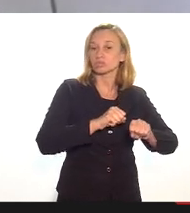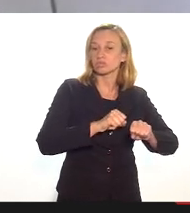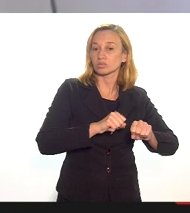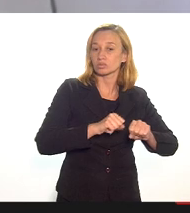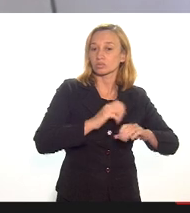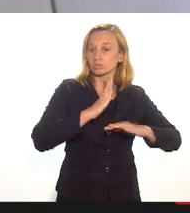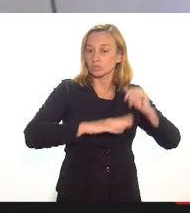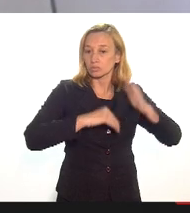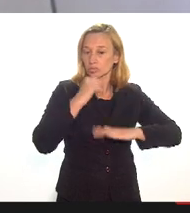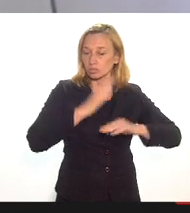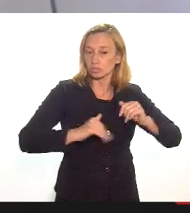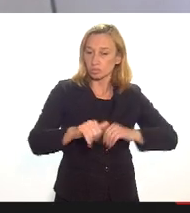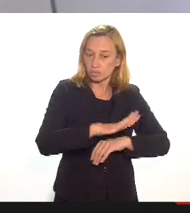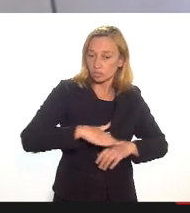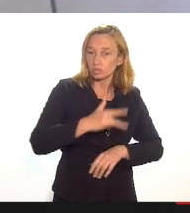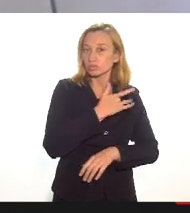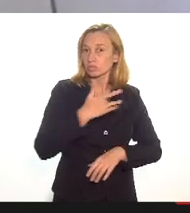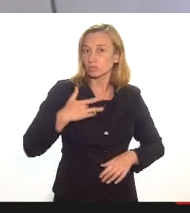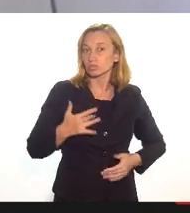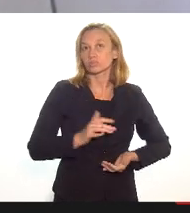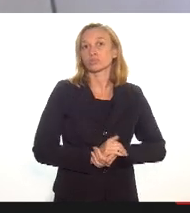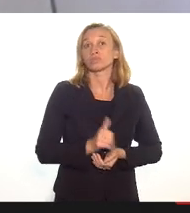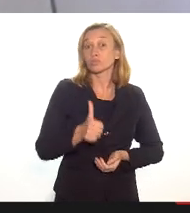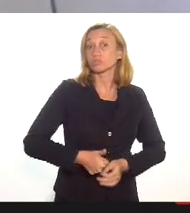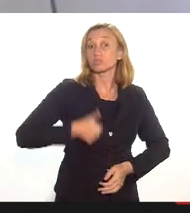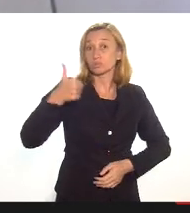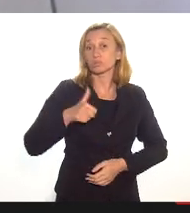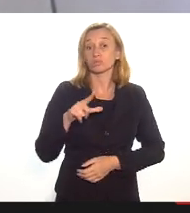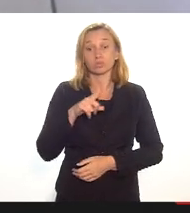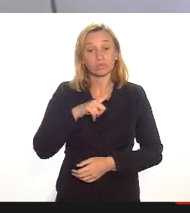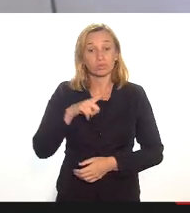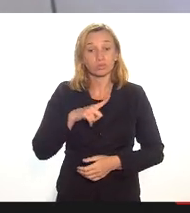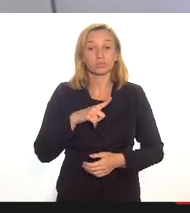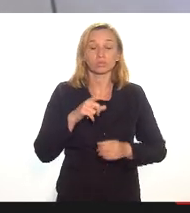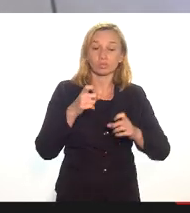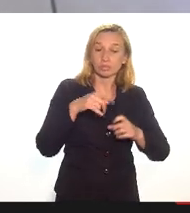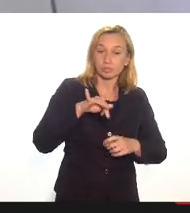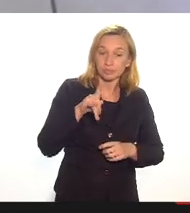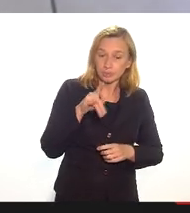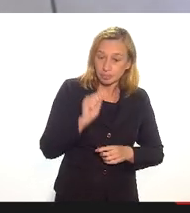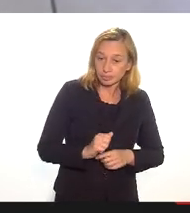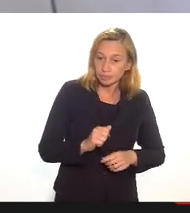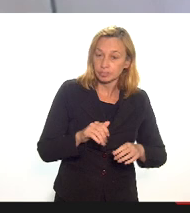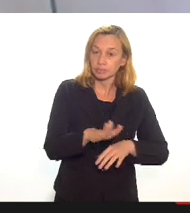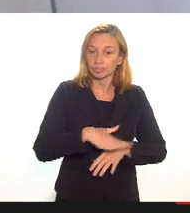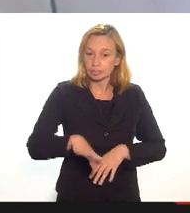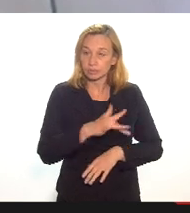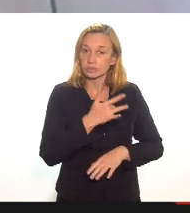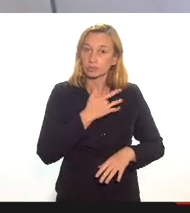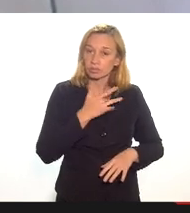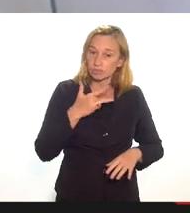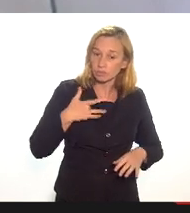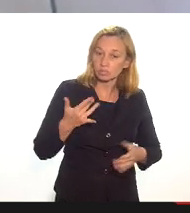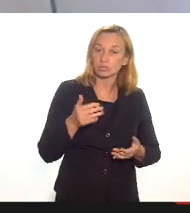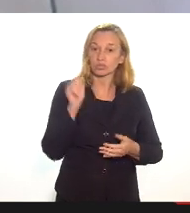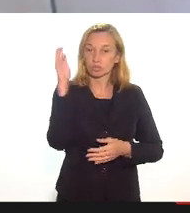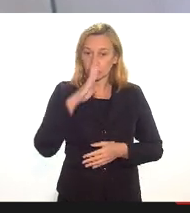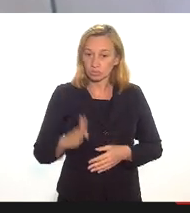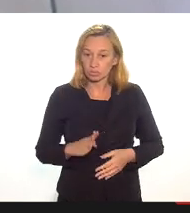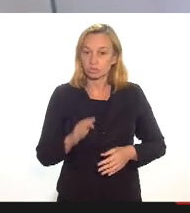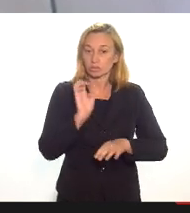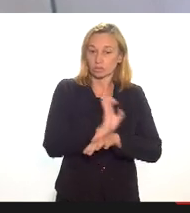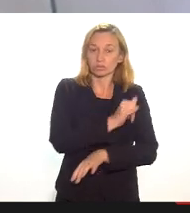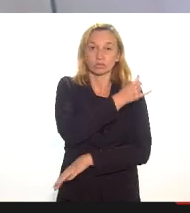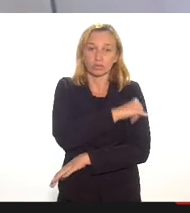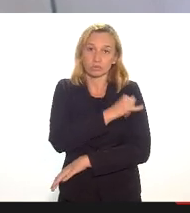trabalhadores e trabalhadoras da área da saúde, portanto, o que é de melhor da medicina e da área da saúde no Brasil e no estado do